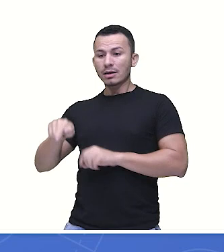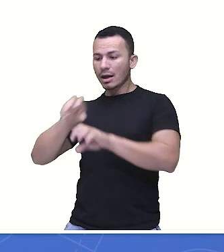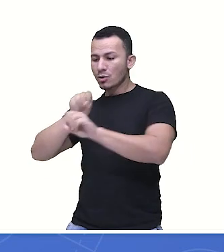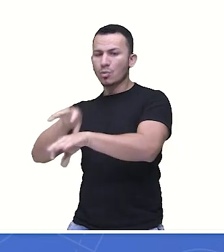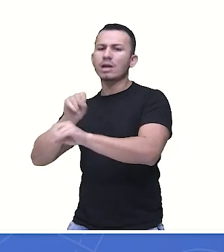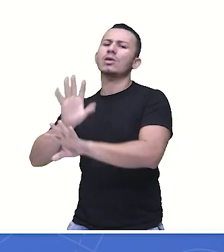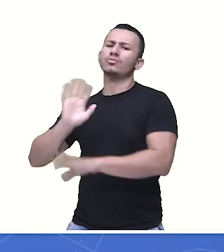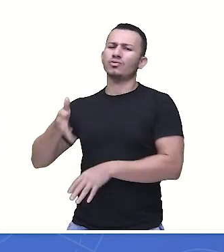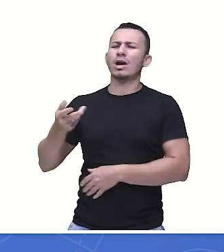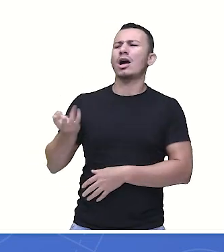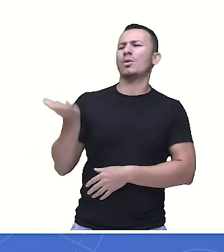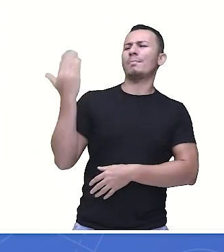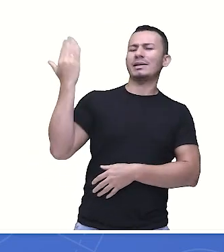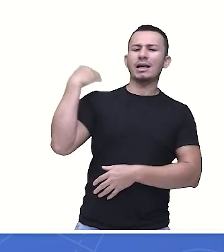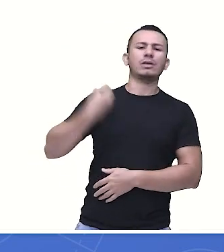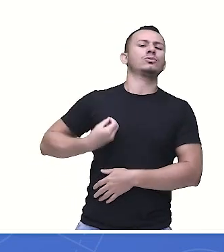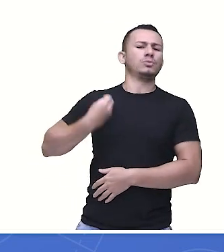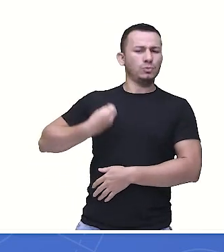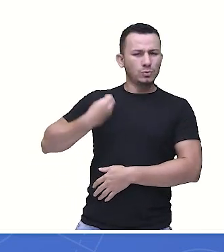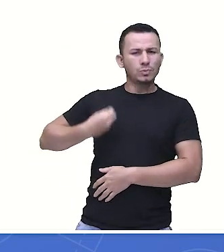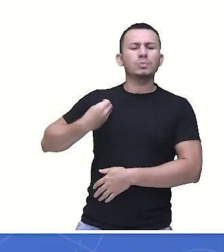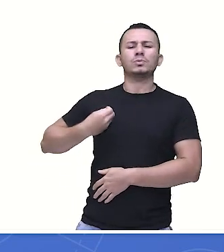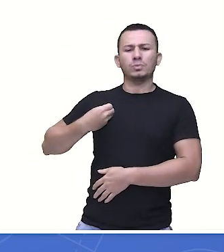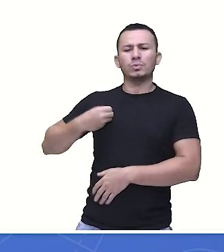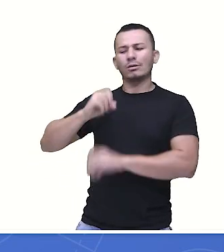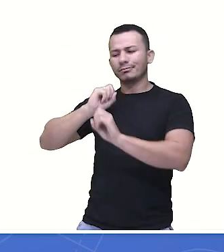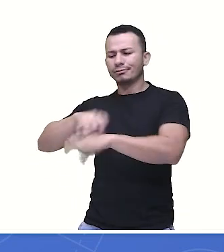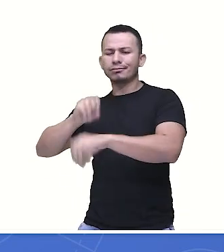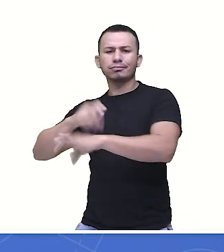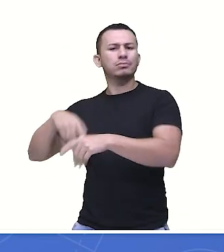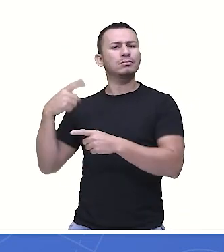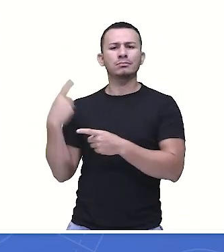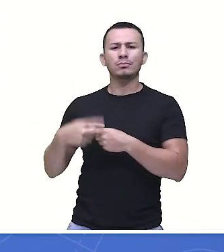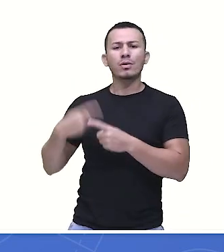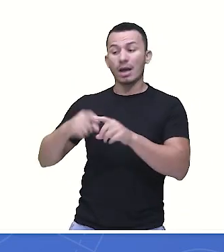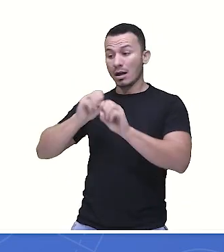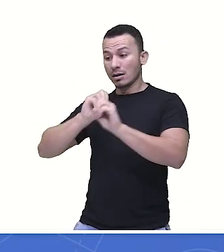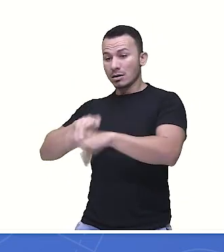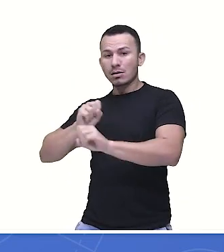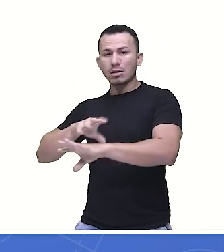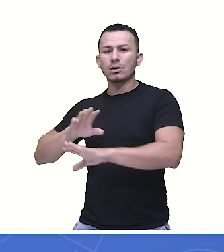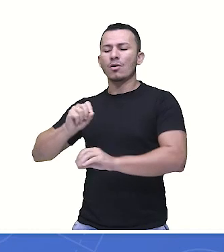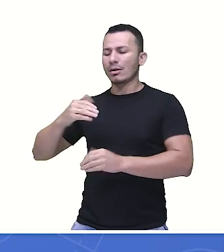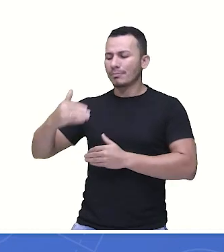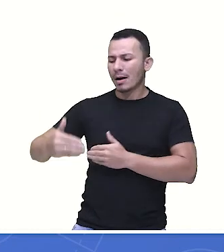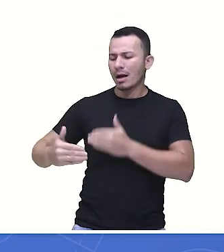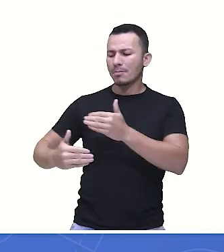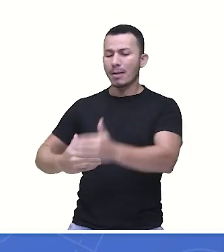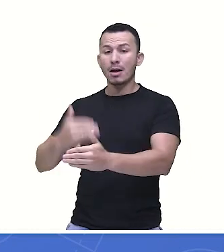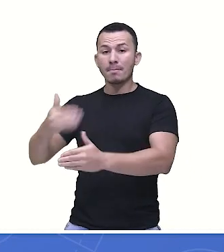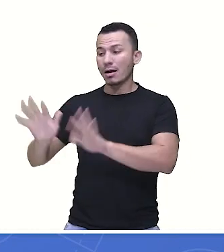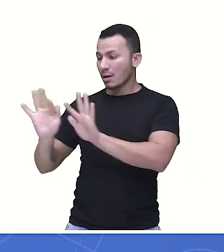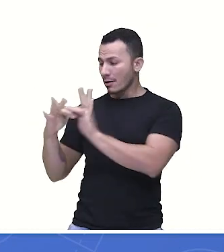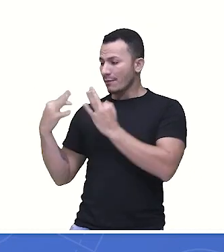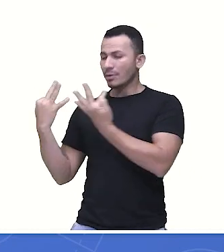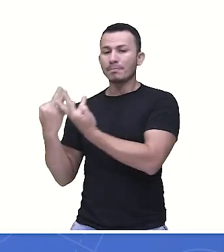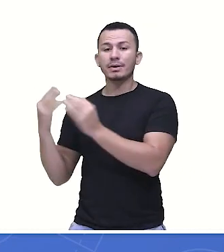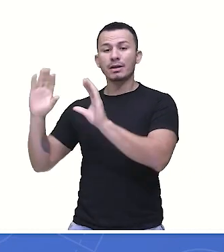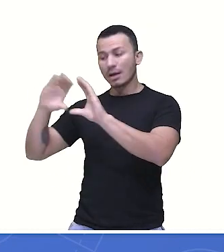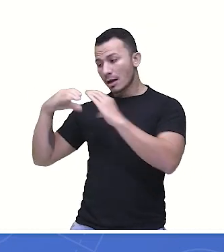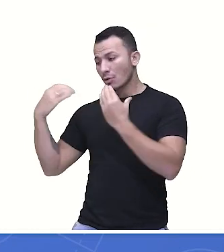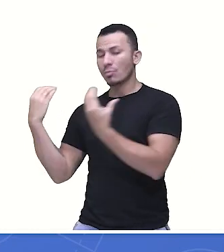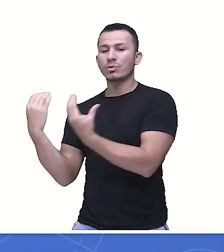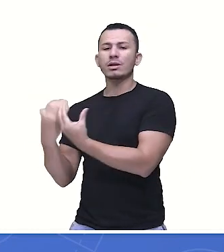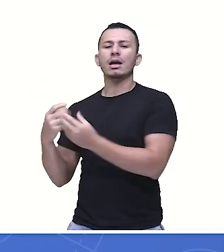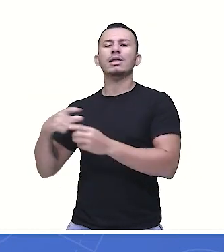sim, porque a educação, ela se dá, né, nesse processo que os pais, que a comunidade tem com a